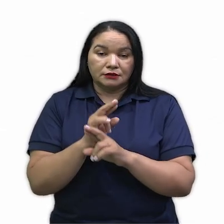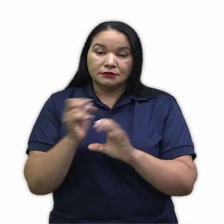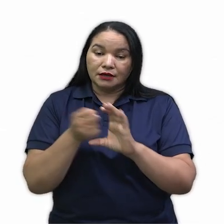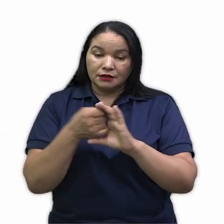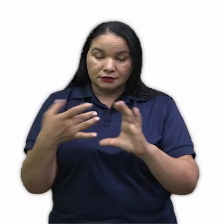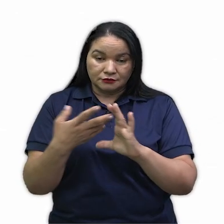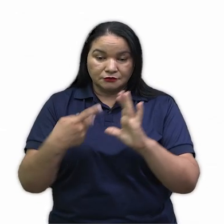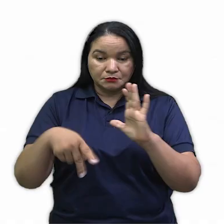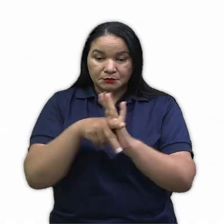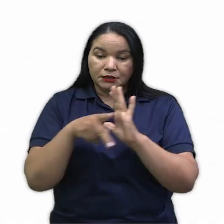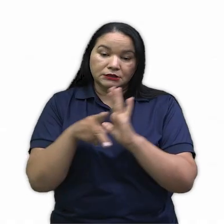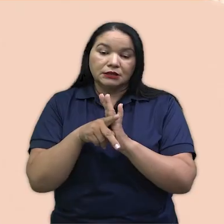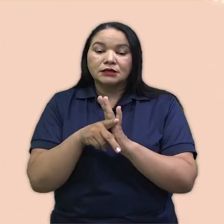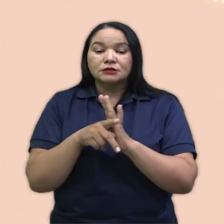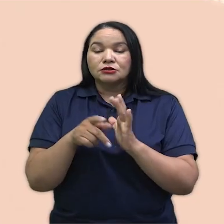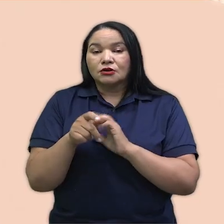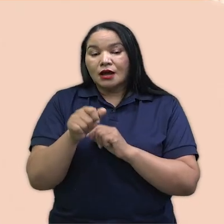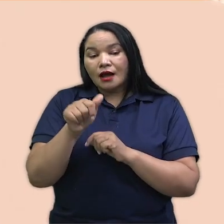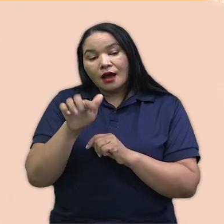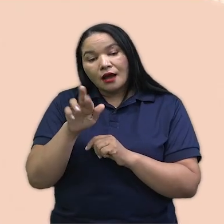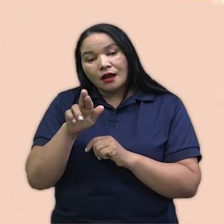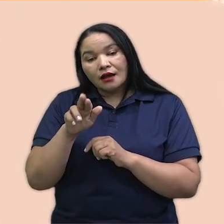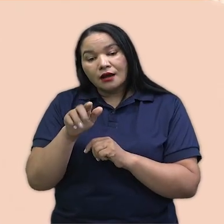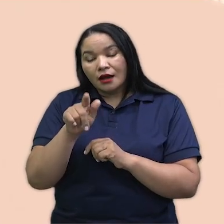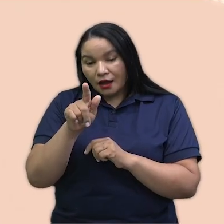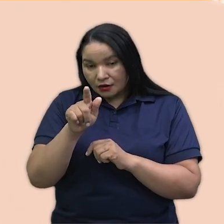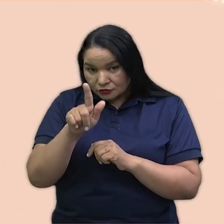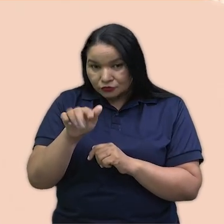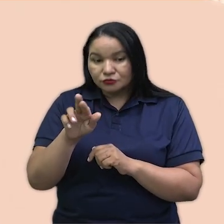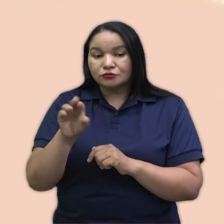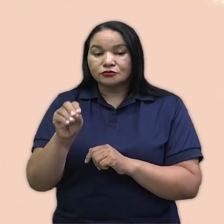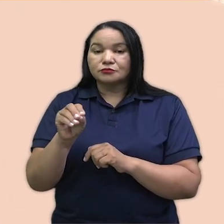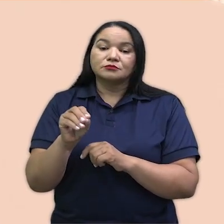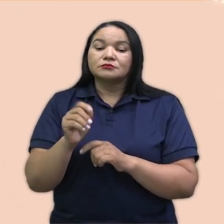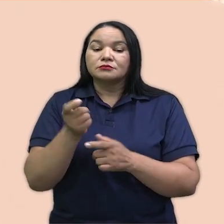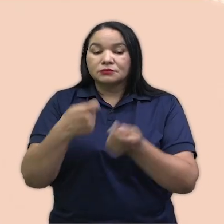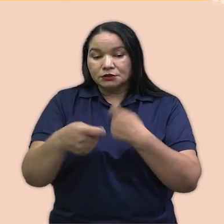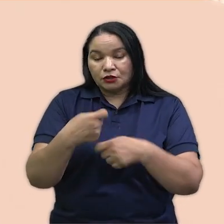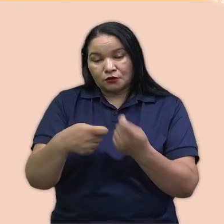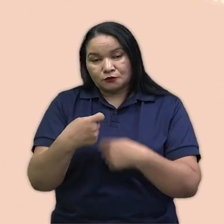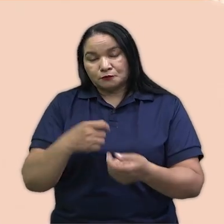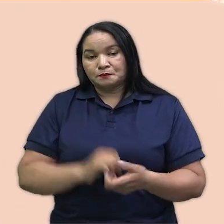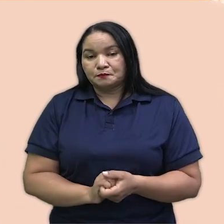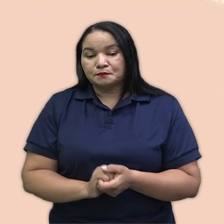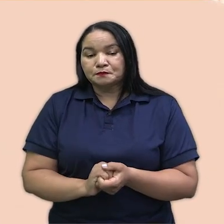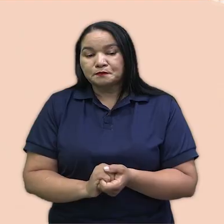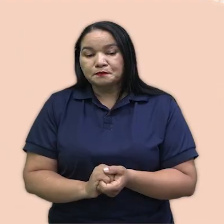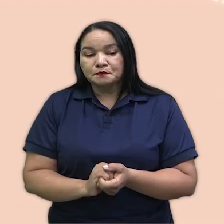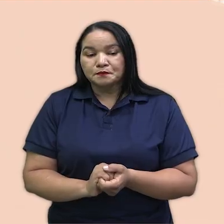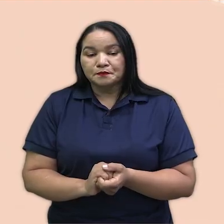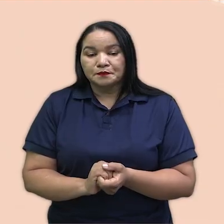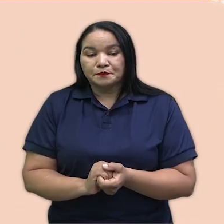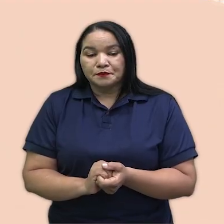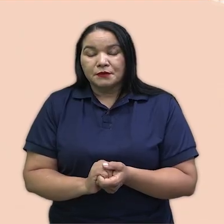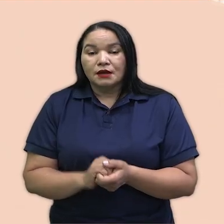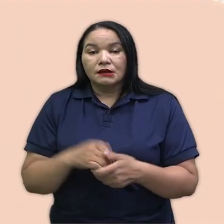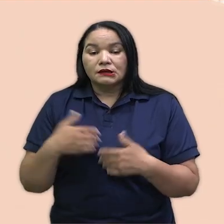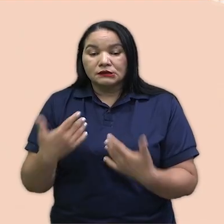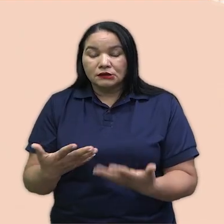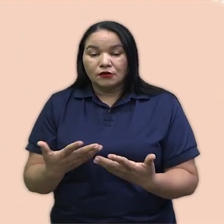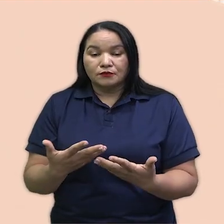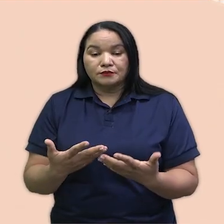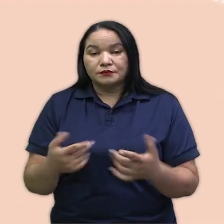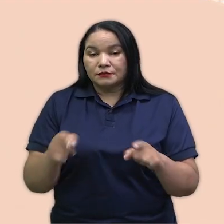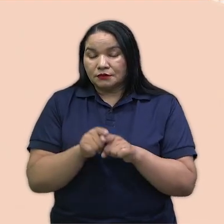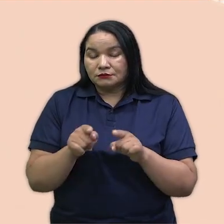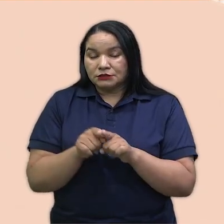do agronegócio, do agrobusiness, tá bom? Agora, o agronegócio, gente, ele vai